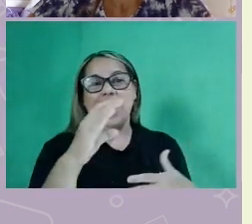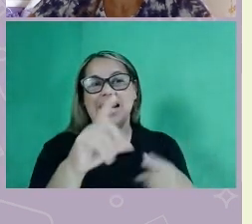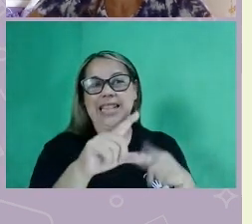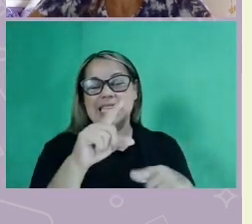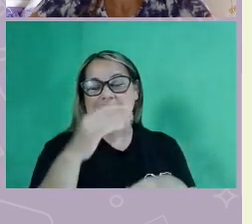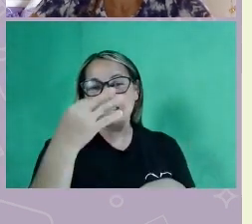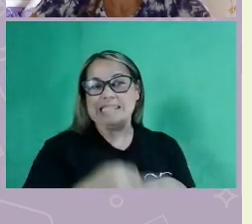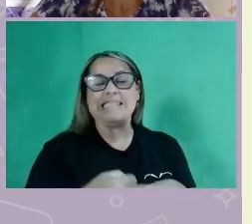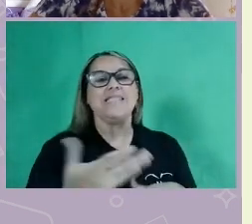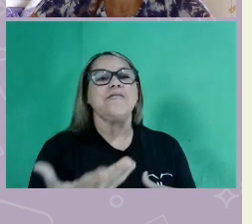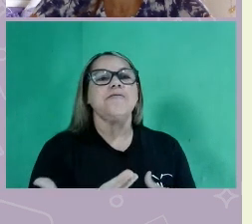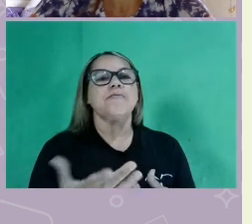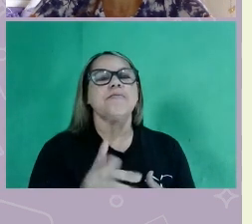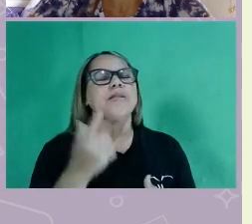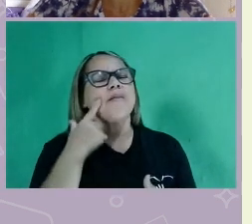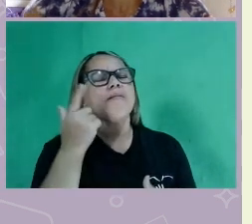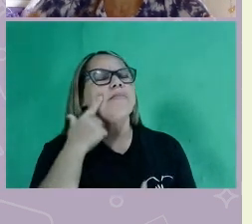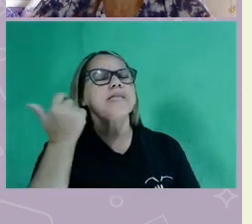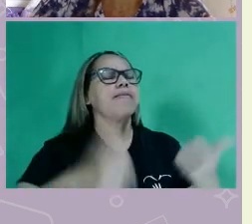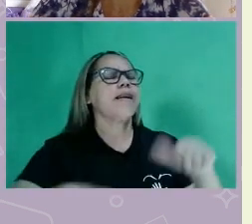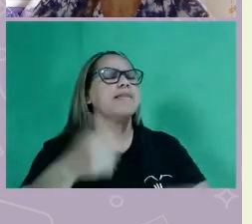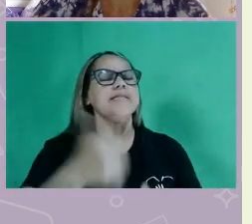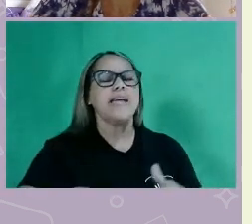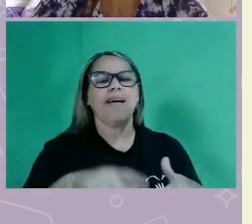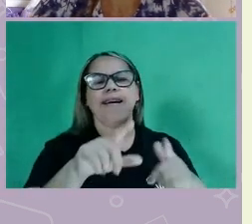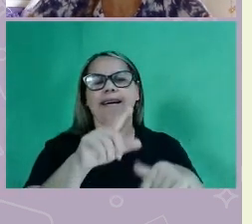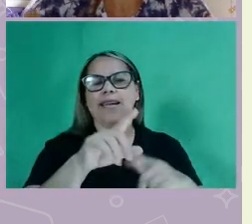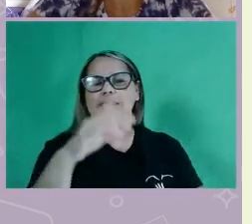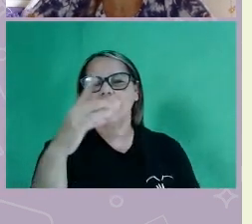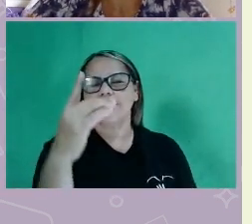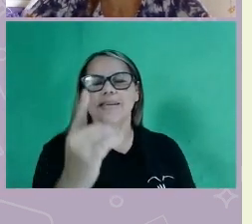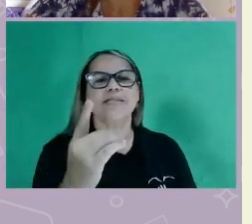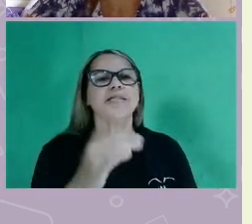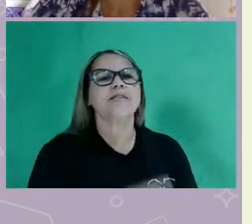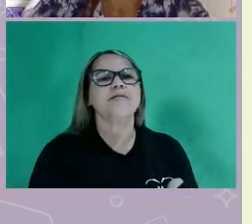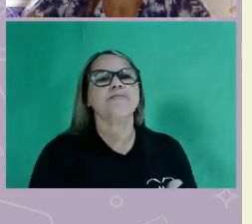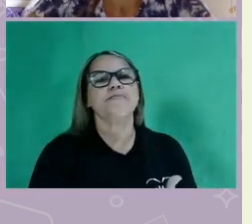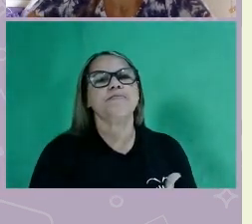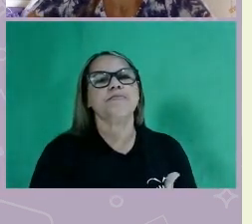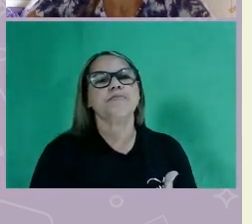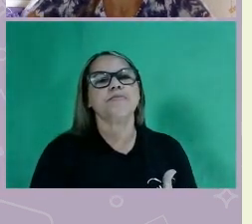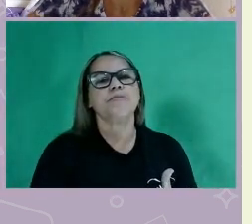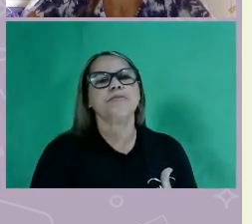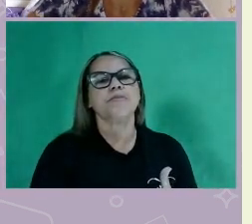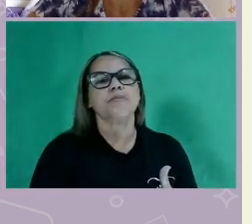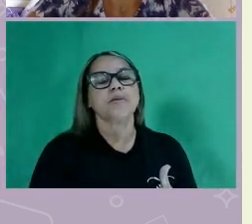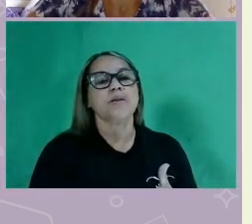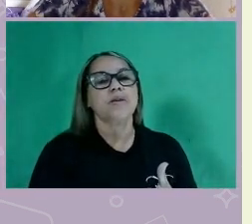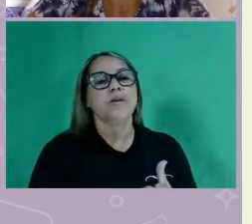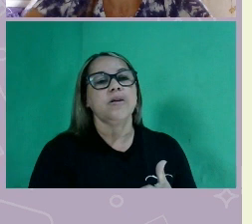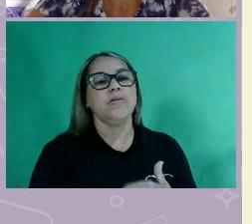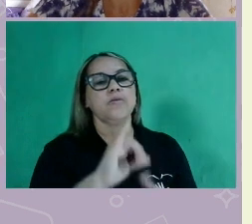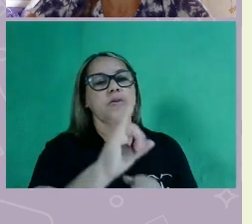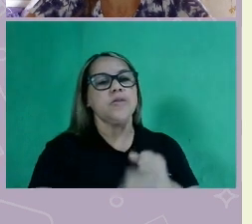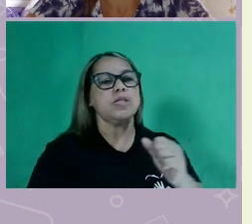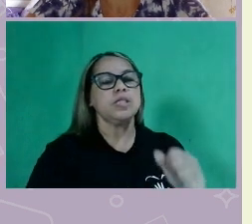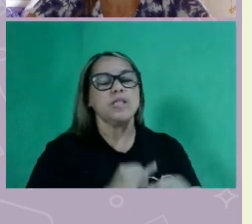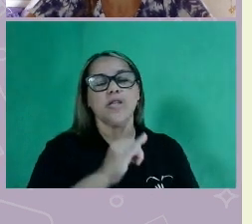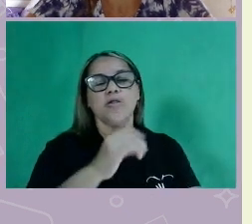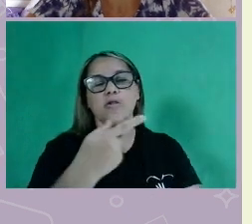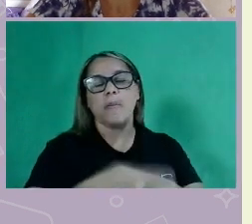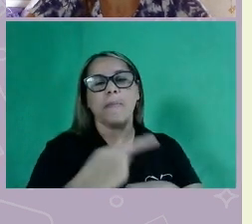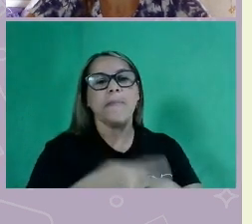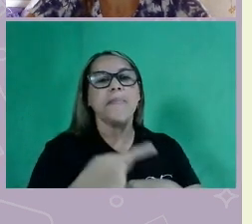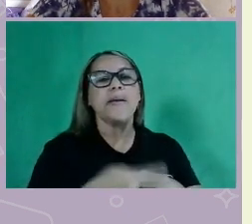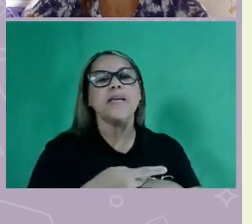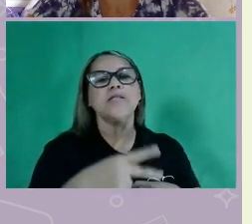vamos analisar a letra D os íons prata são um oxidante suficientemente